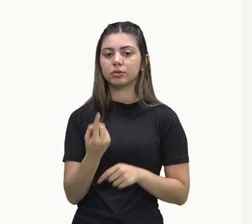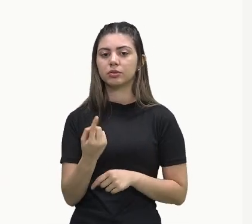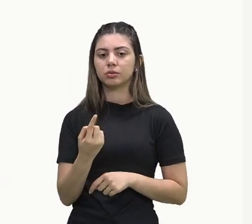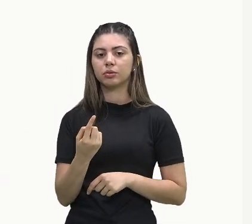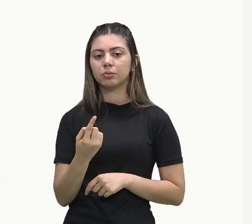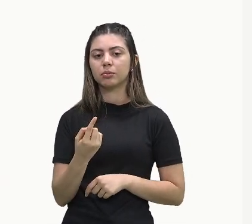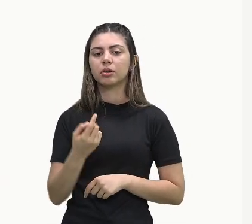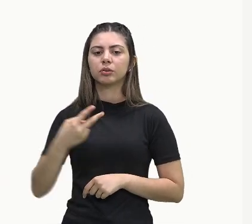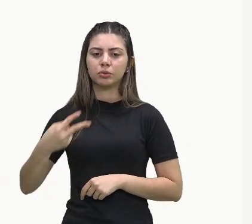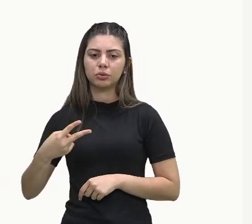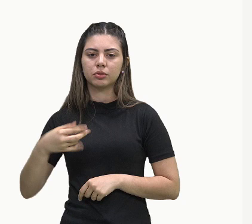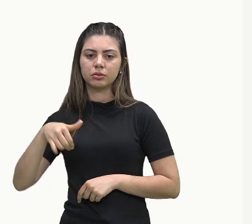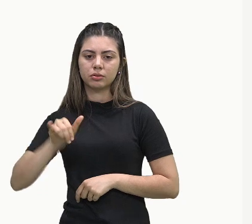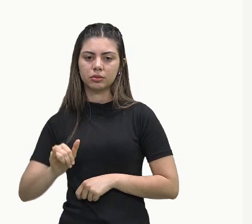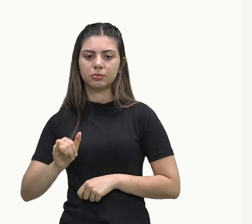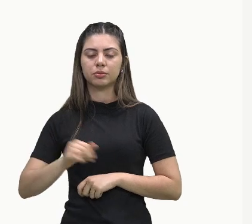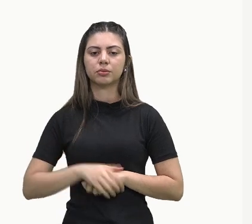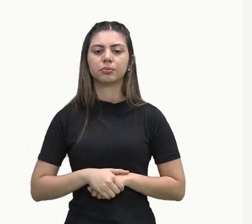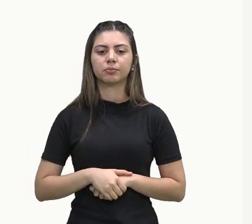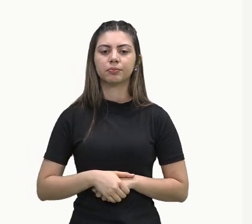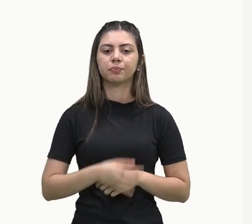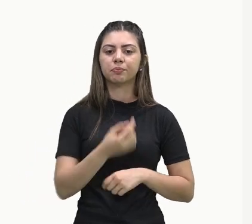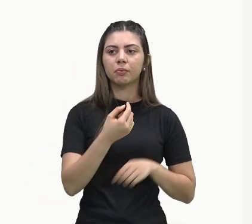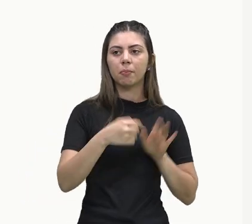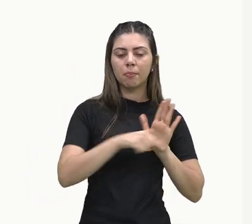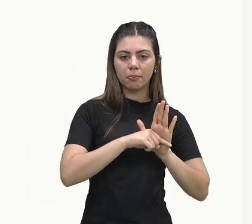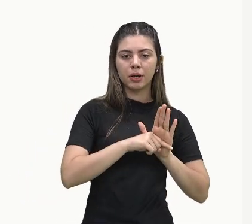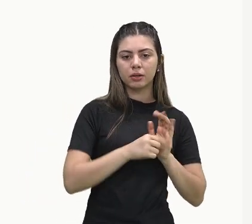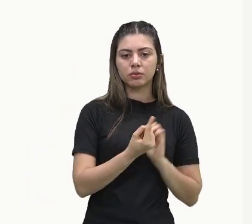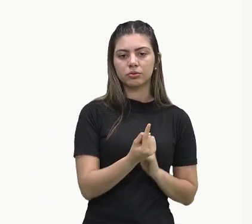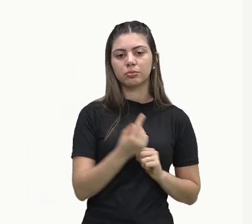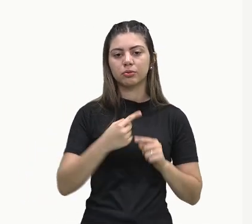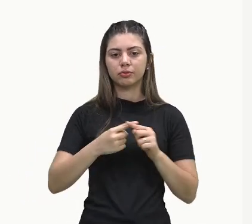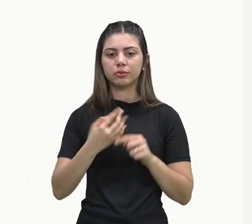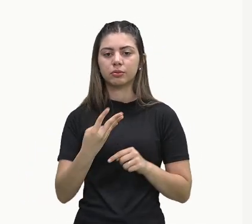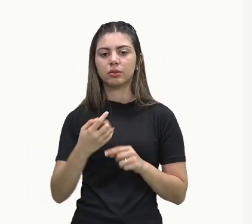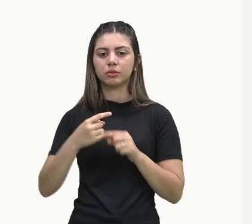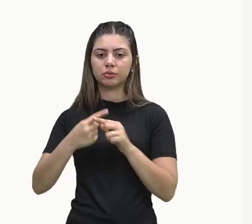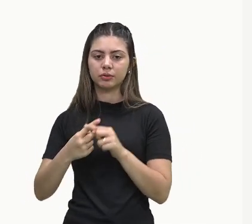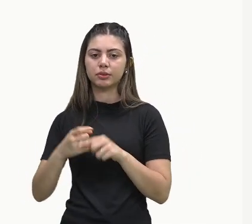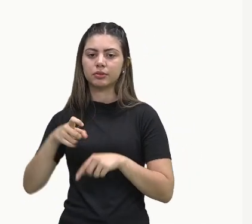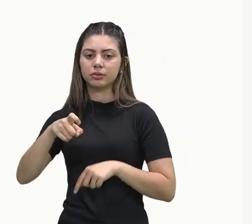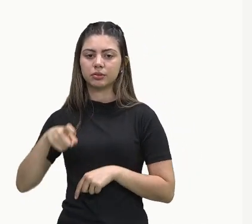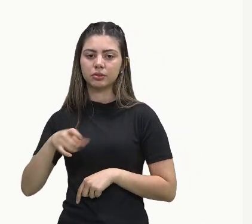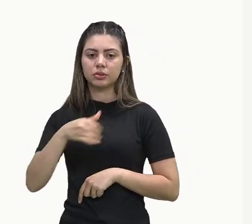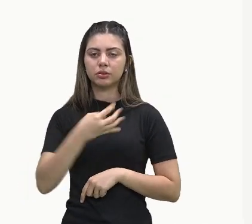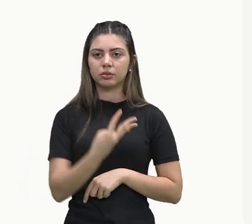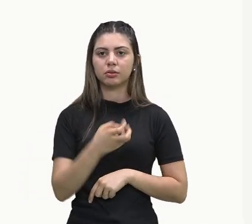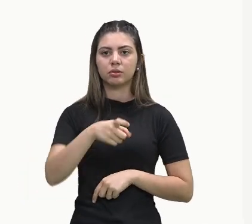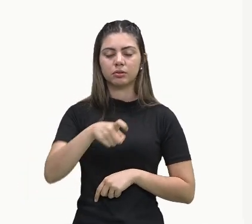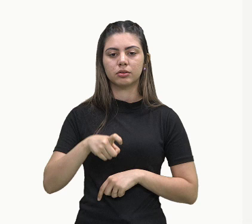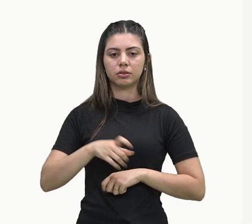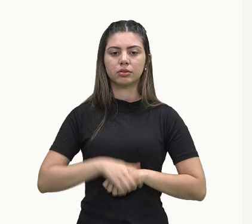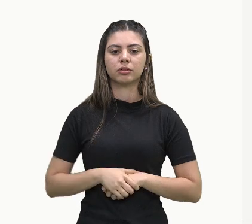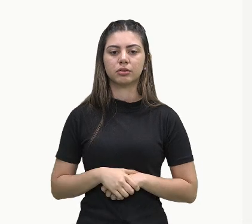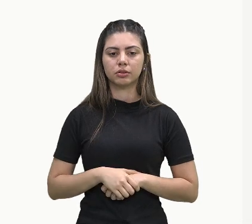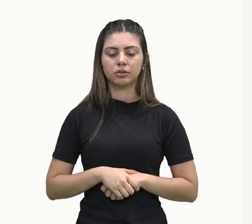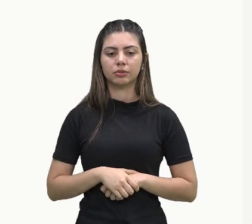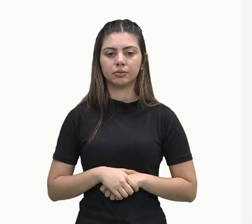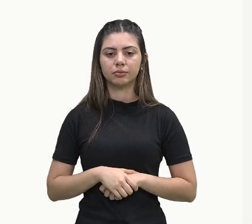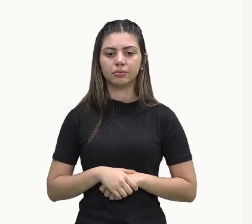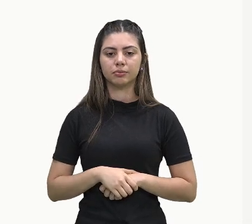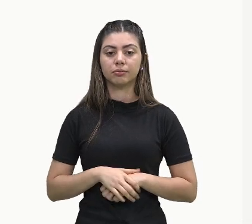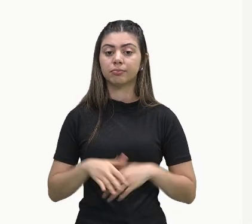x y 2Y - 1 x 4 x x 4x certo